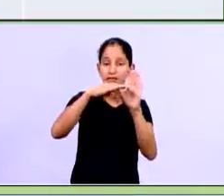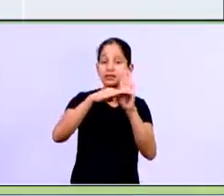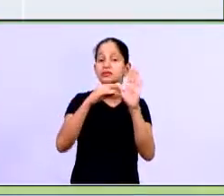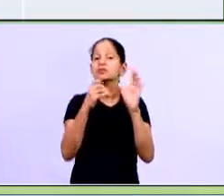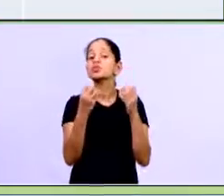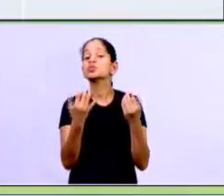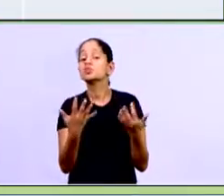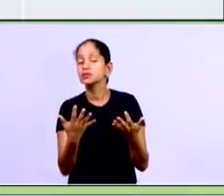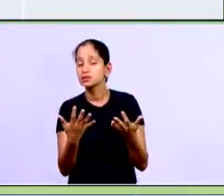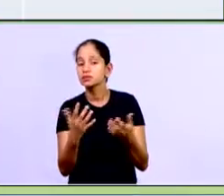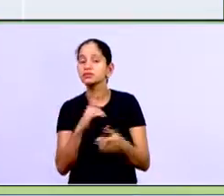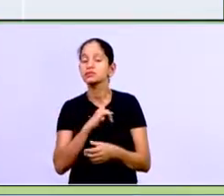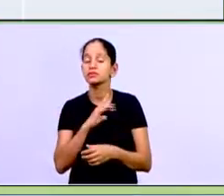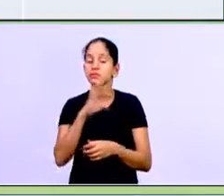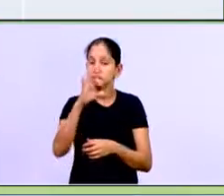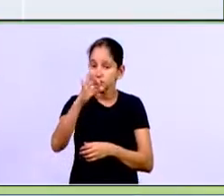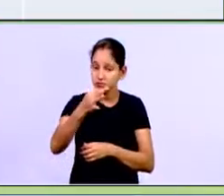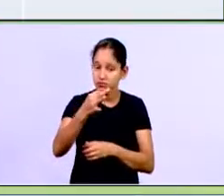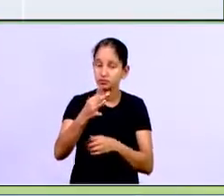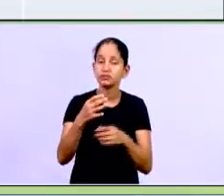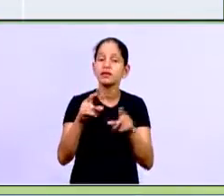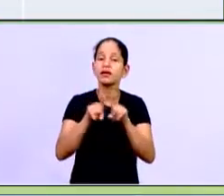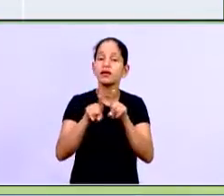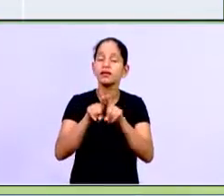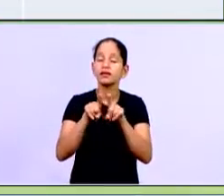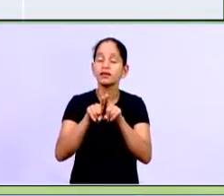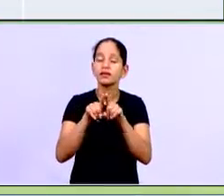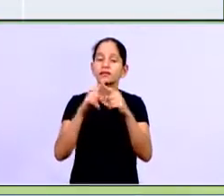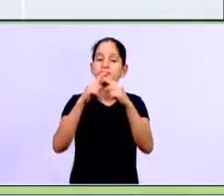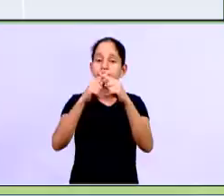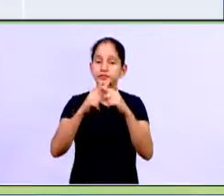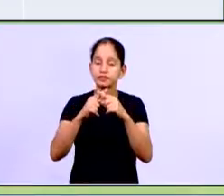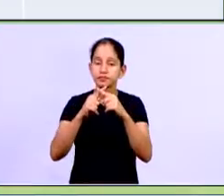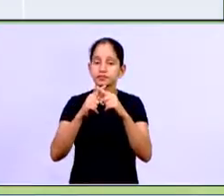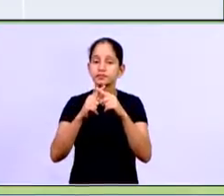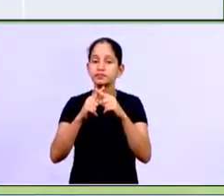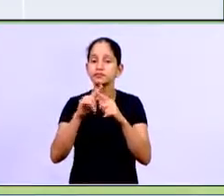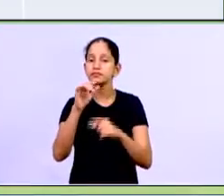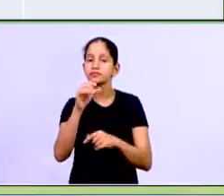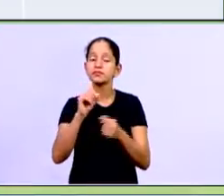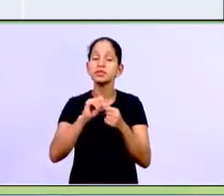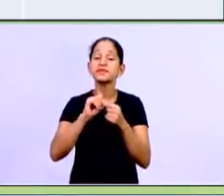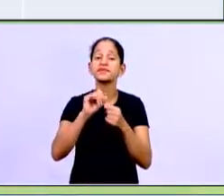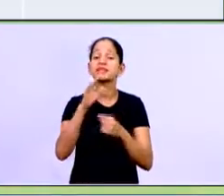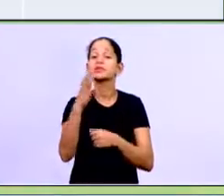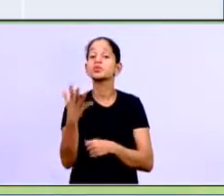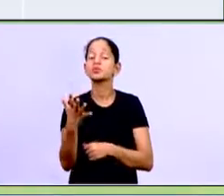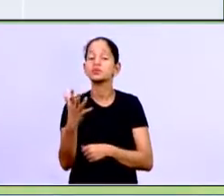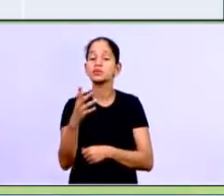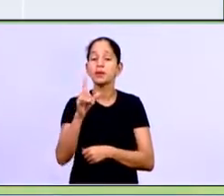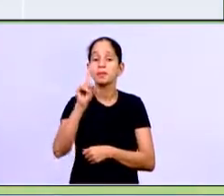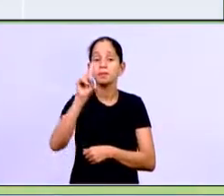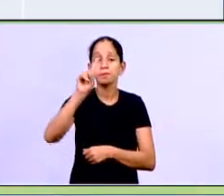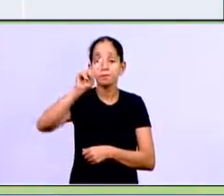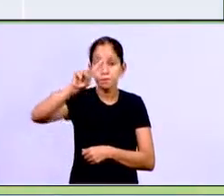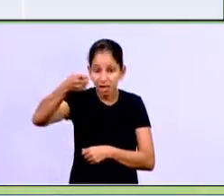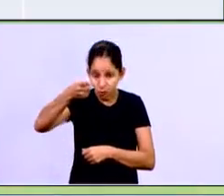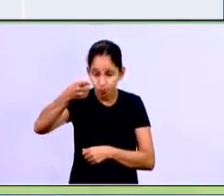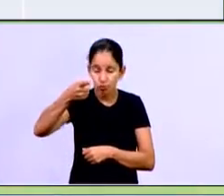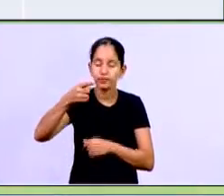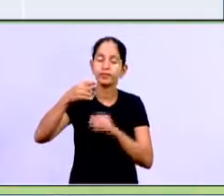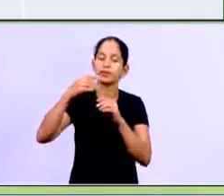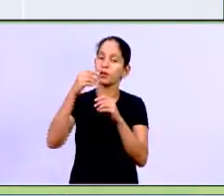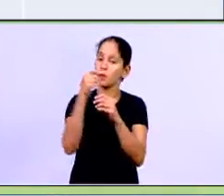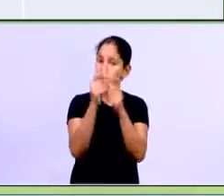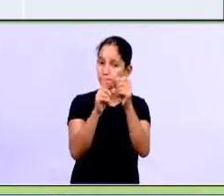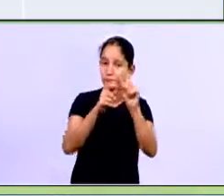dar 0,1. 0,1 vezes 10 mil, isso vai dar 1.000. Primeiro